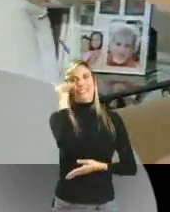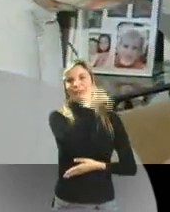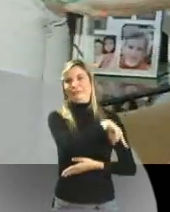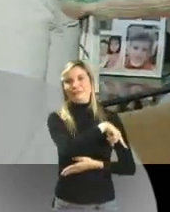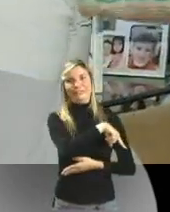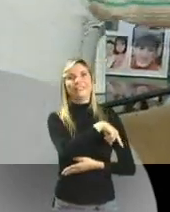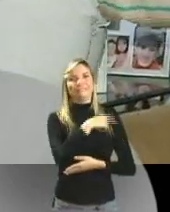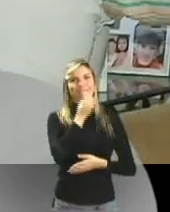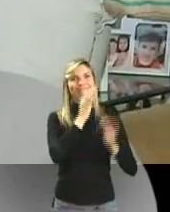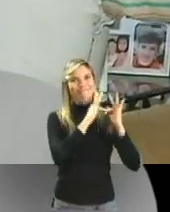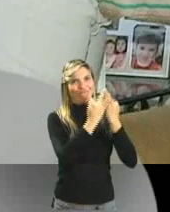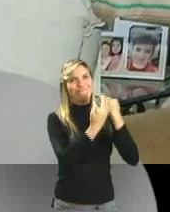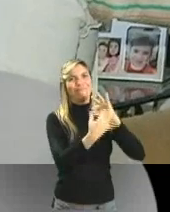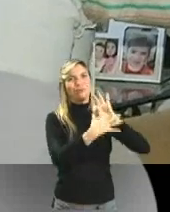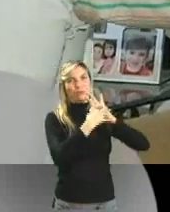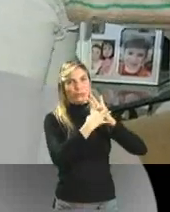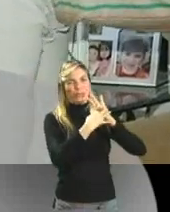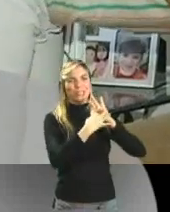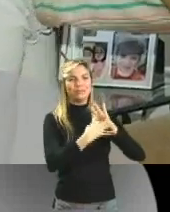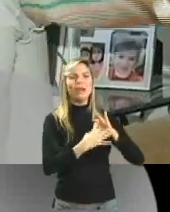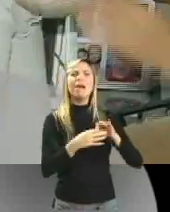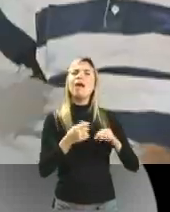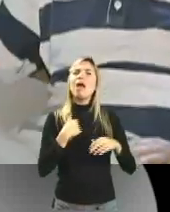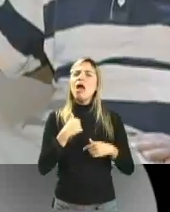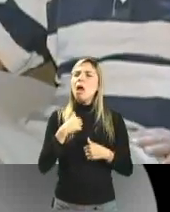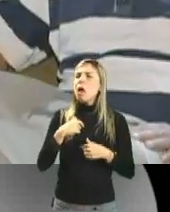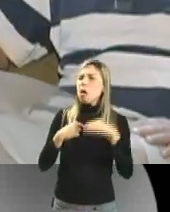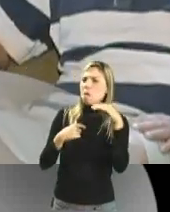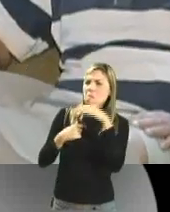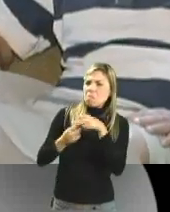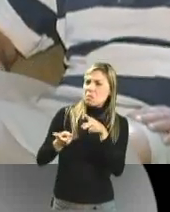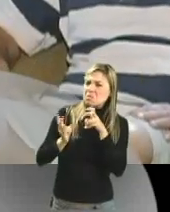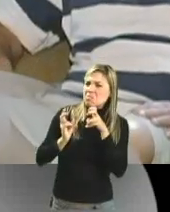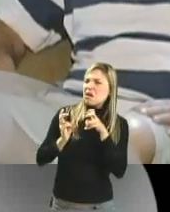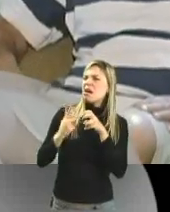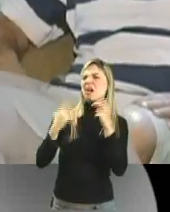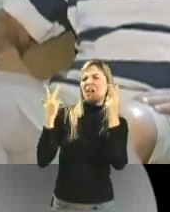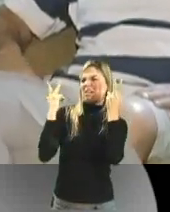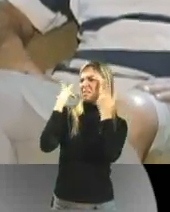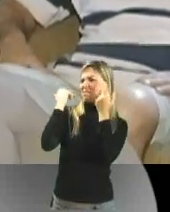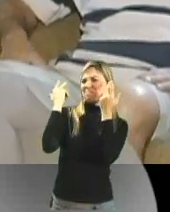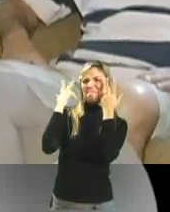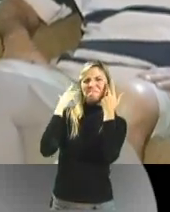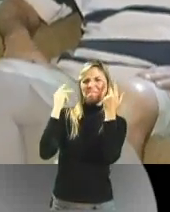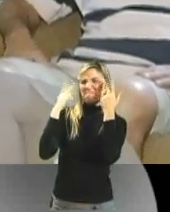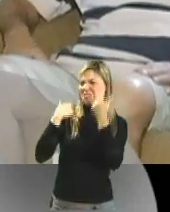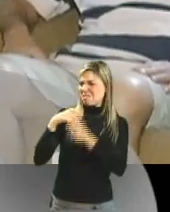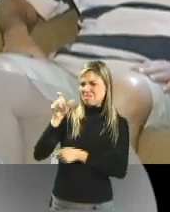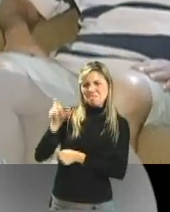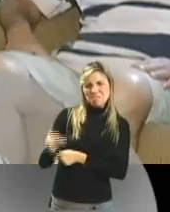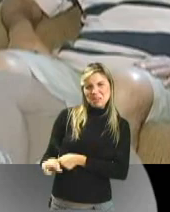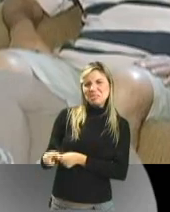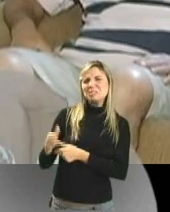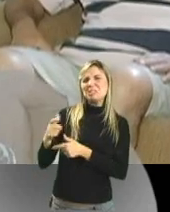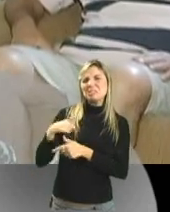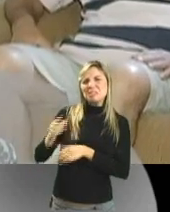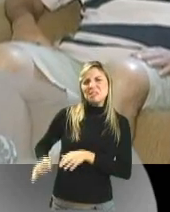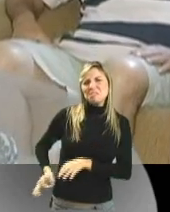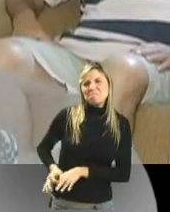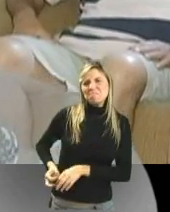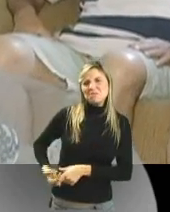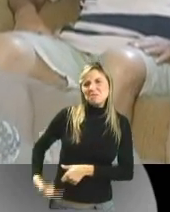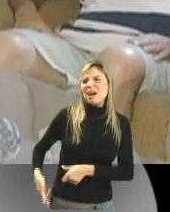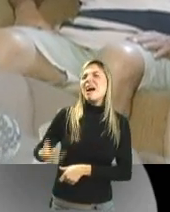família, eu acredito que é muito mais difícil. Depois, eu fui percebendo que aquilo era muito natural, né? Que eu